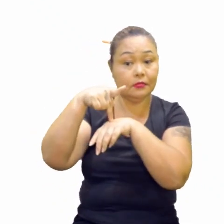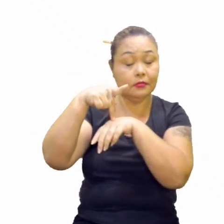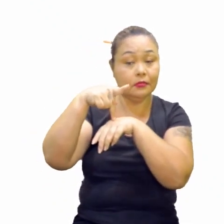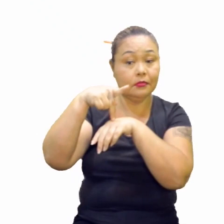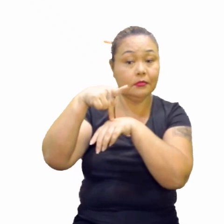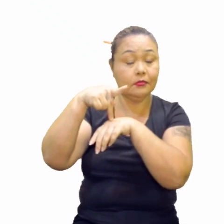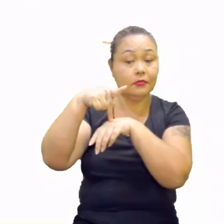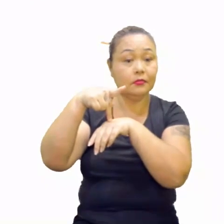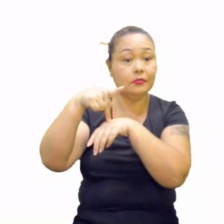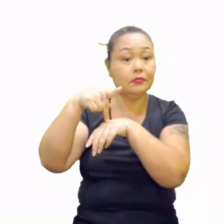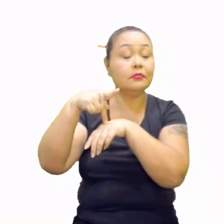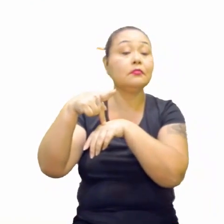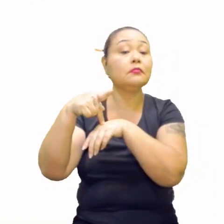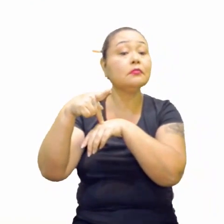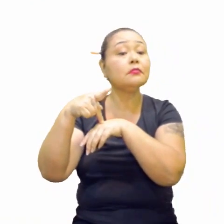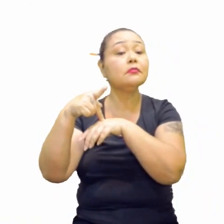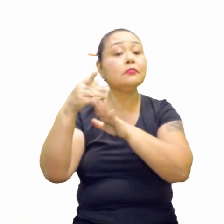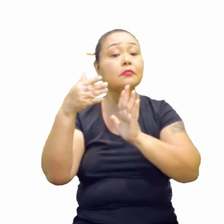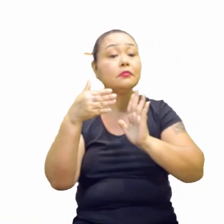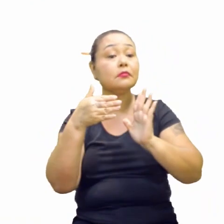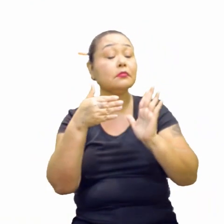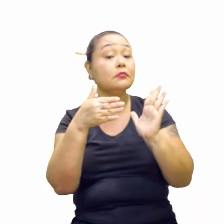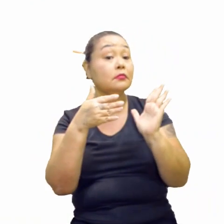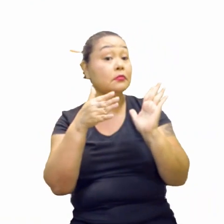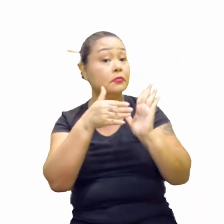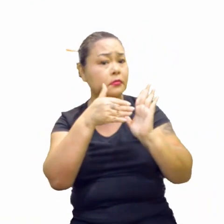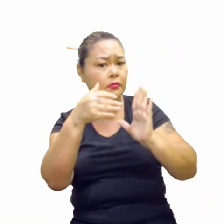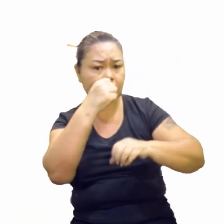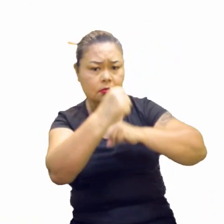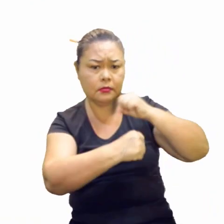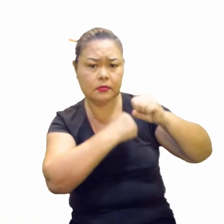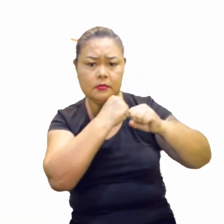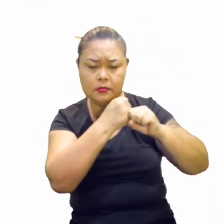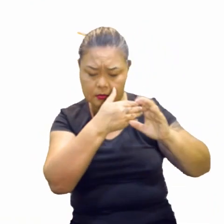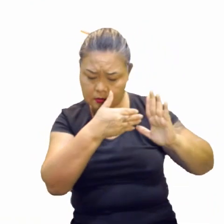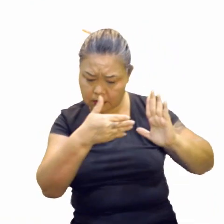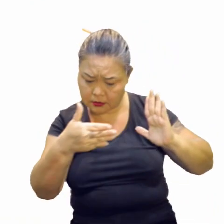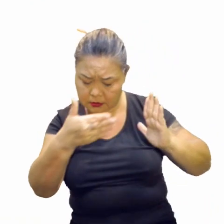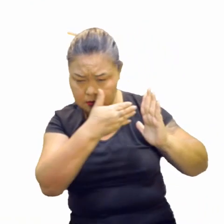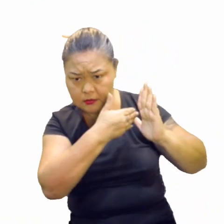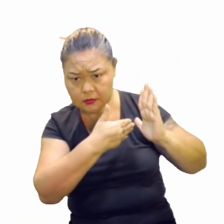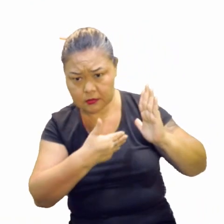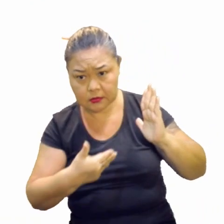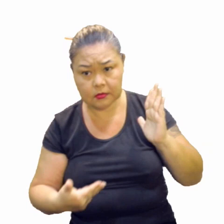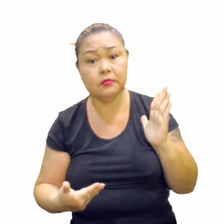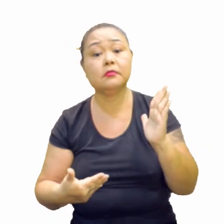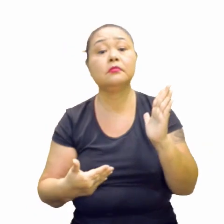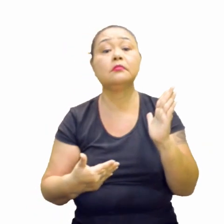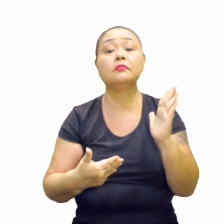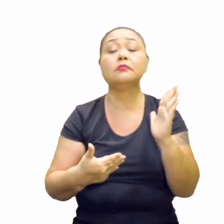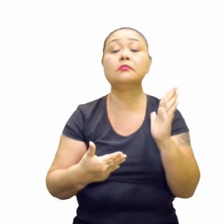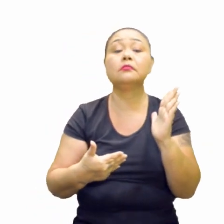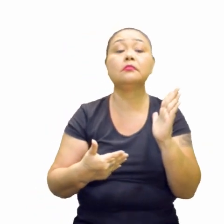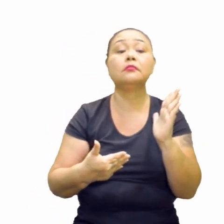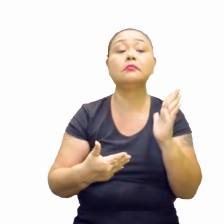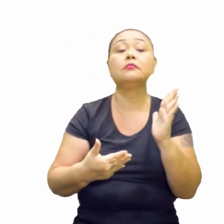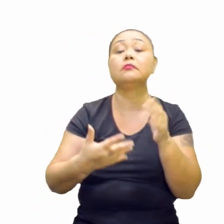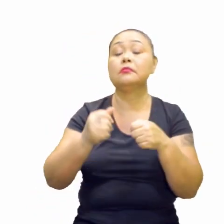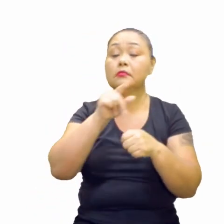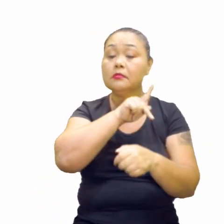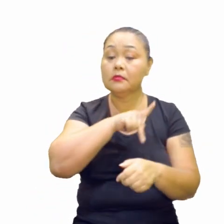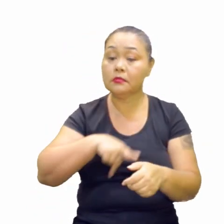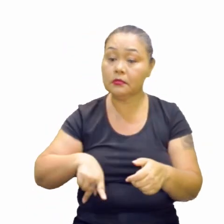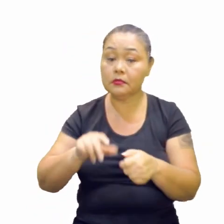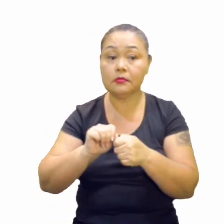Certinho? Nos primeiros anos de seu longo governo, Roosevelt foi o principal defensor de